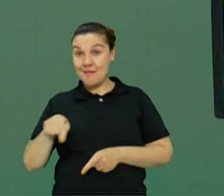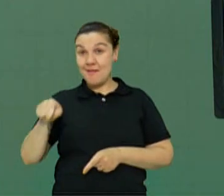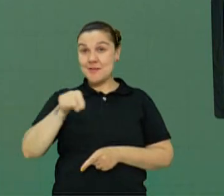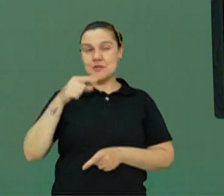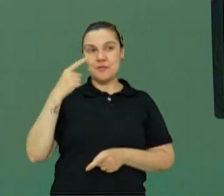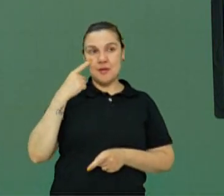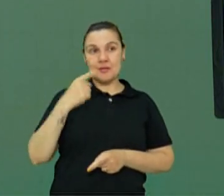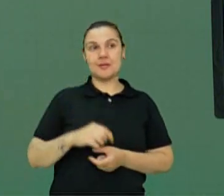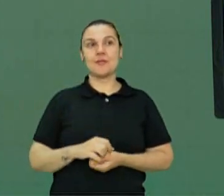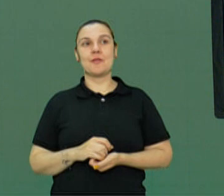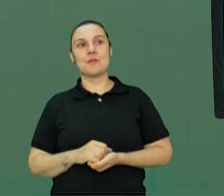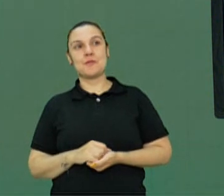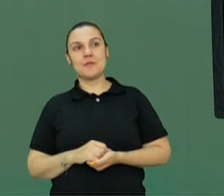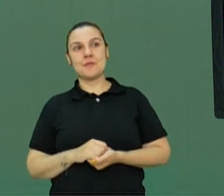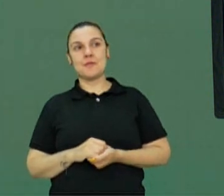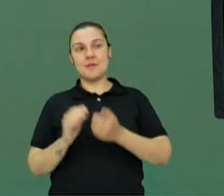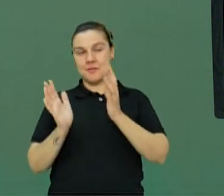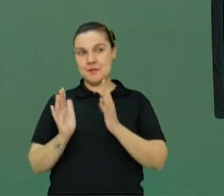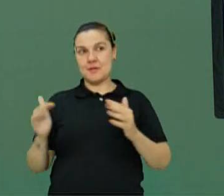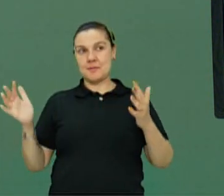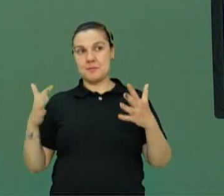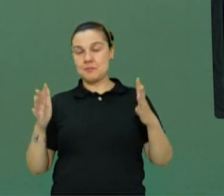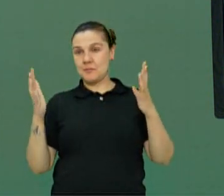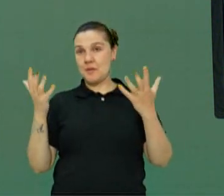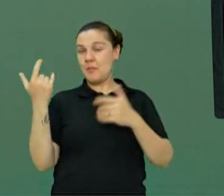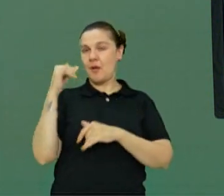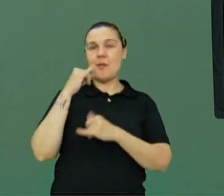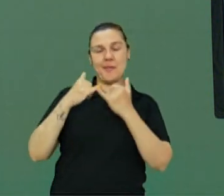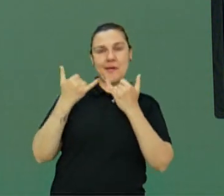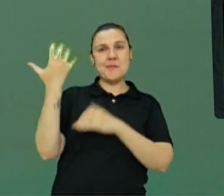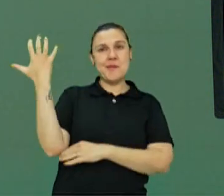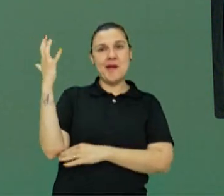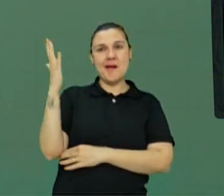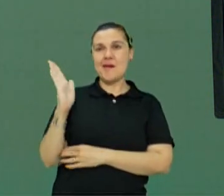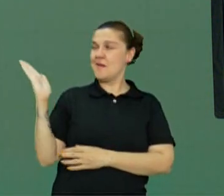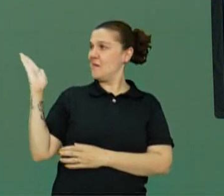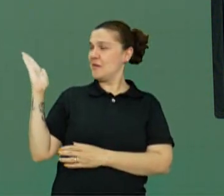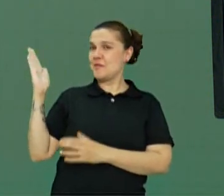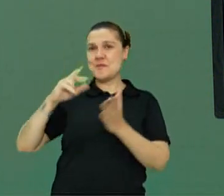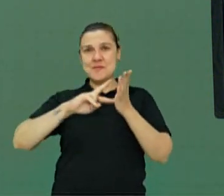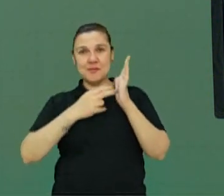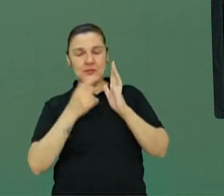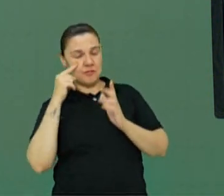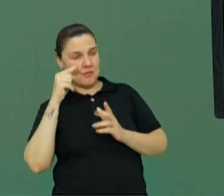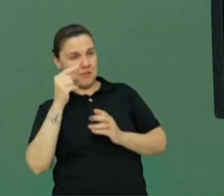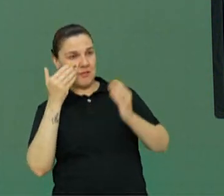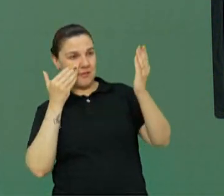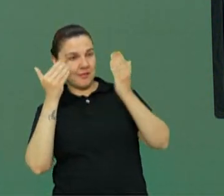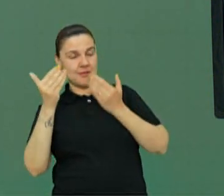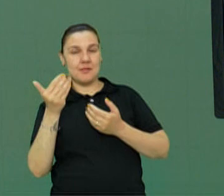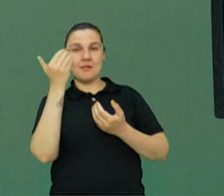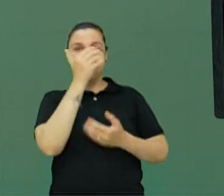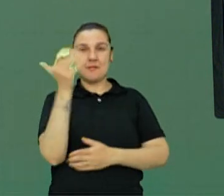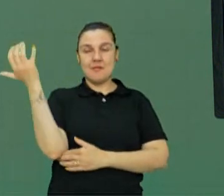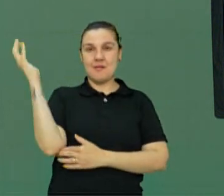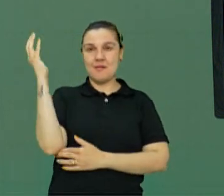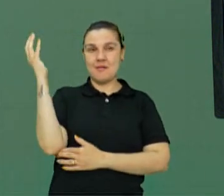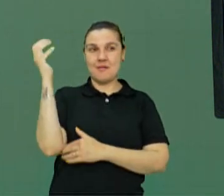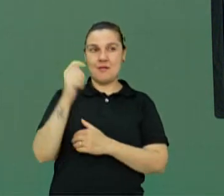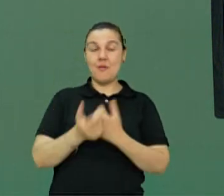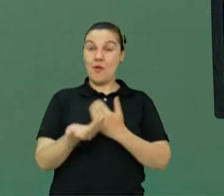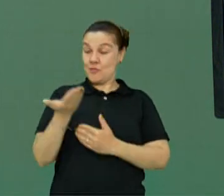então, pessoal. Ó, aqui eu tenho simbolicamente algo que parece uma árvore, com a sua raiz, onde eu